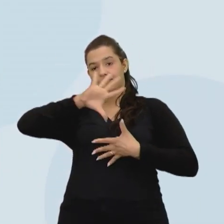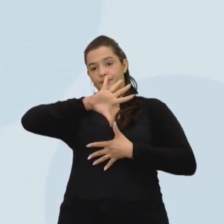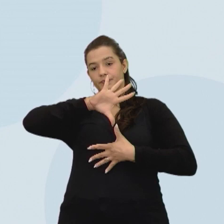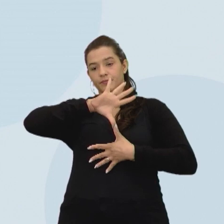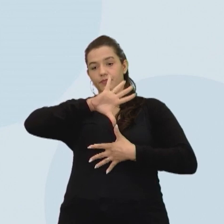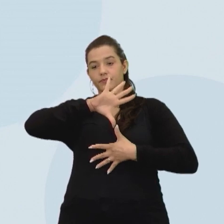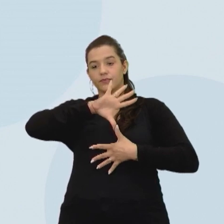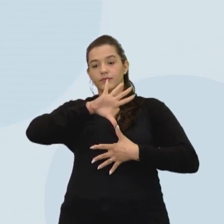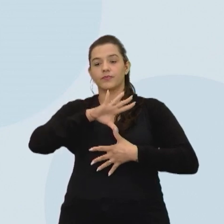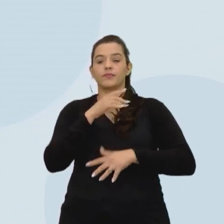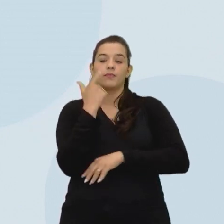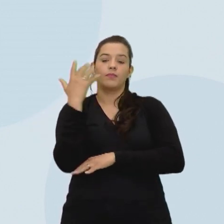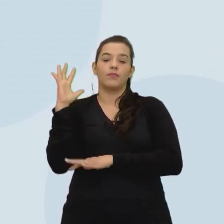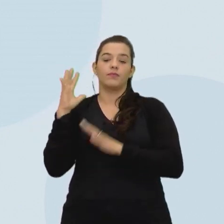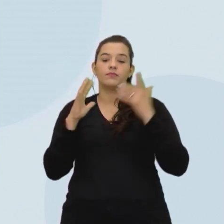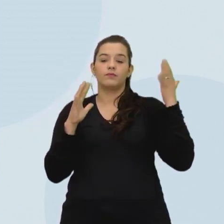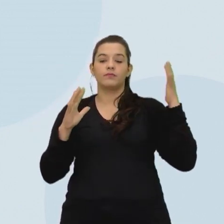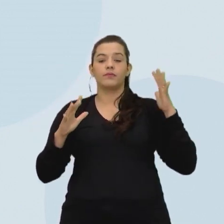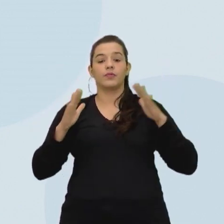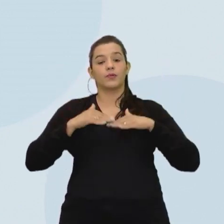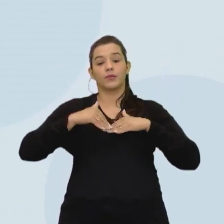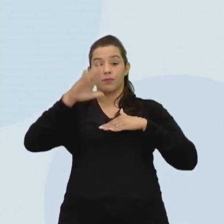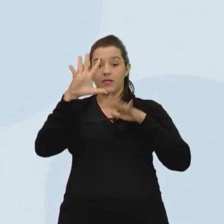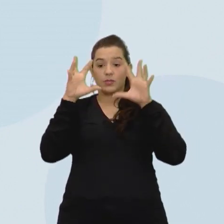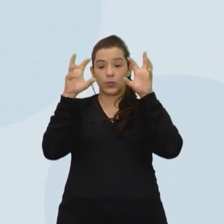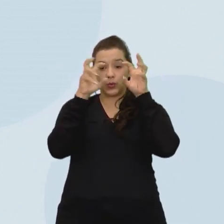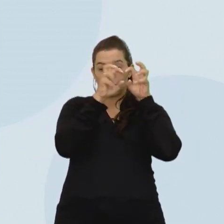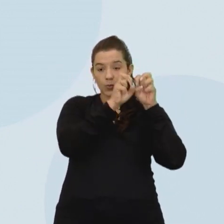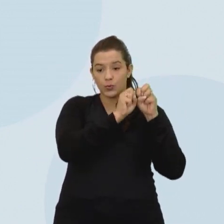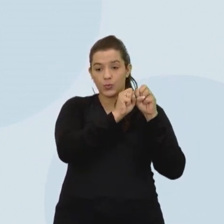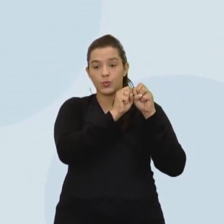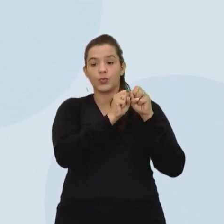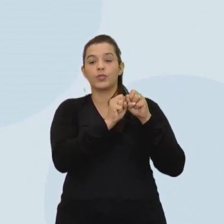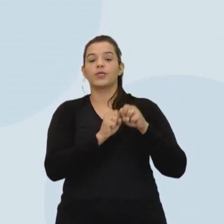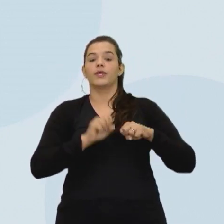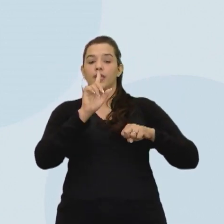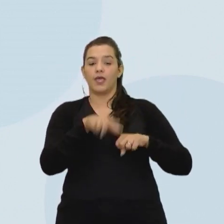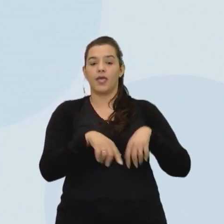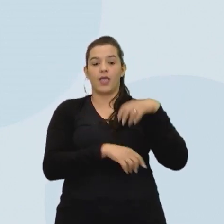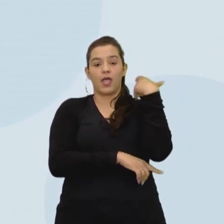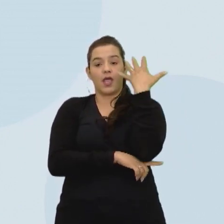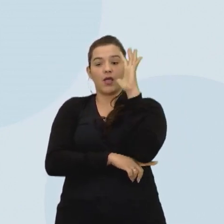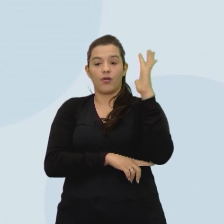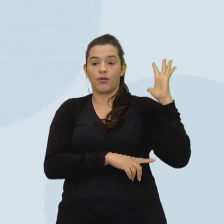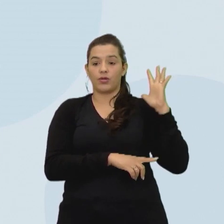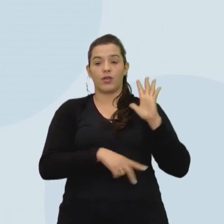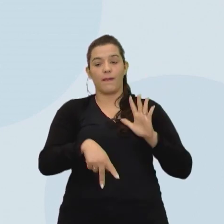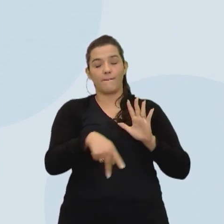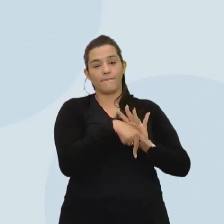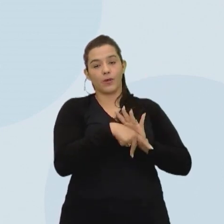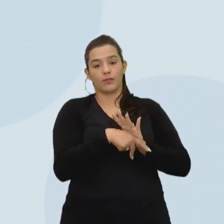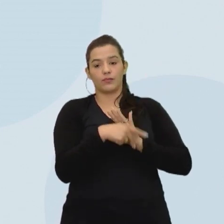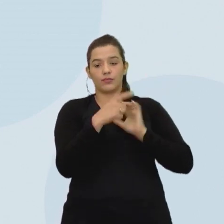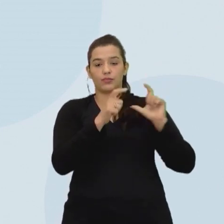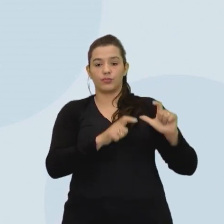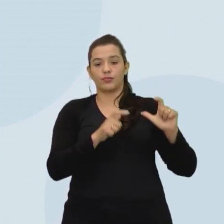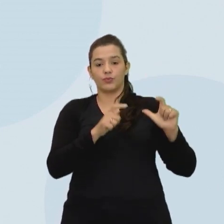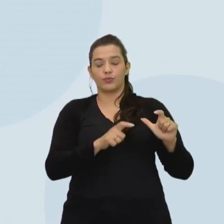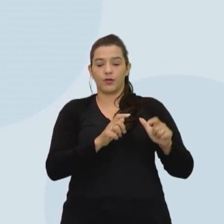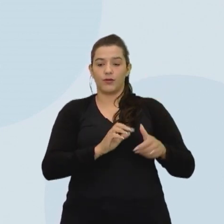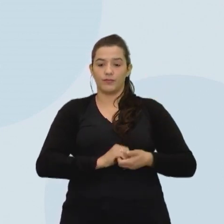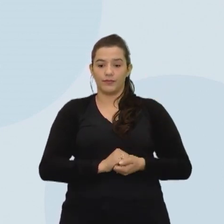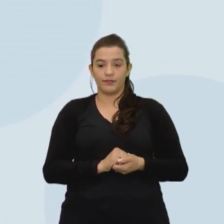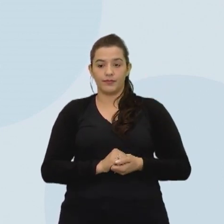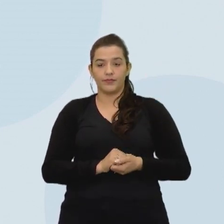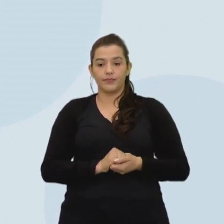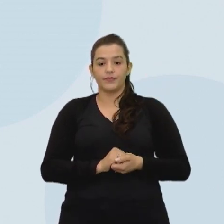originais ou florestas remanescentes, né? Quanto mais escuro, mais são as florestas originais dos continentes,